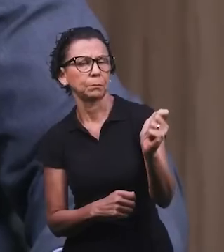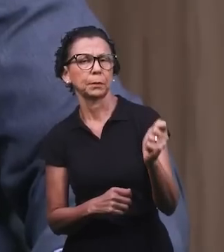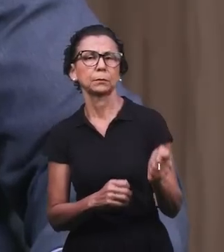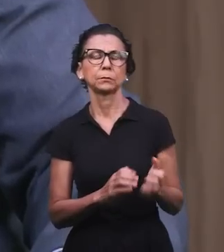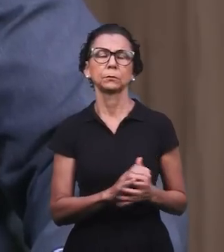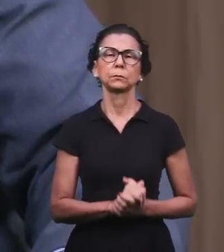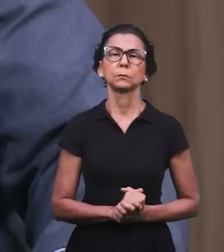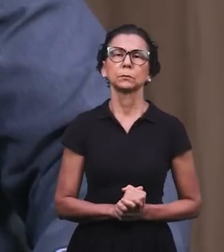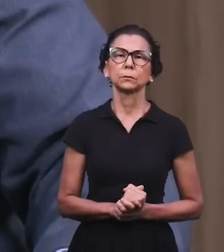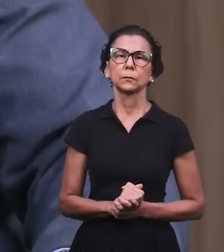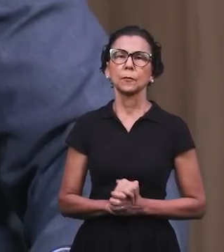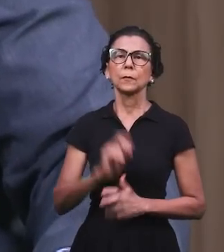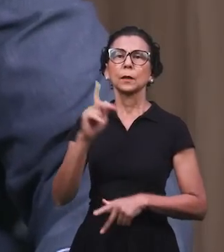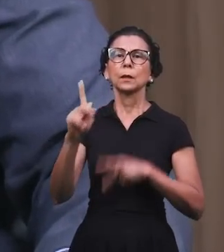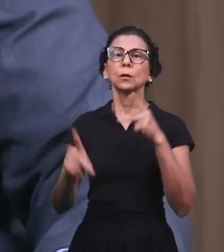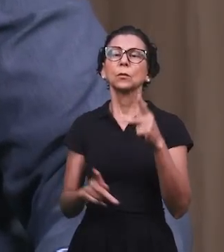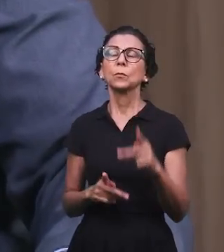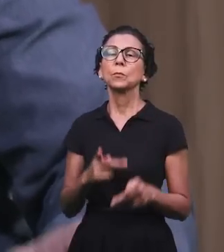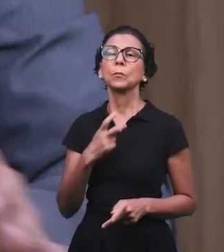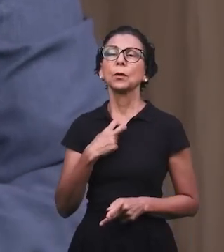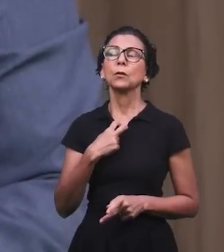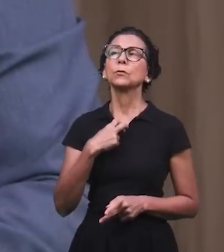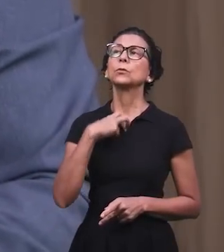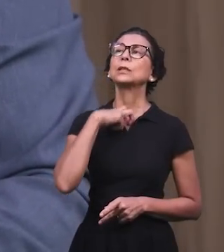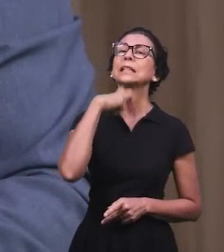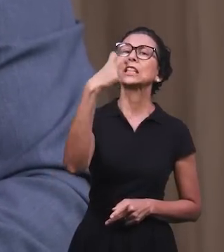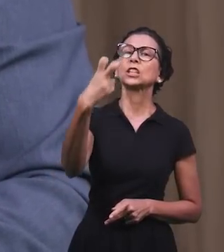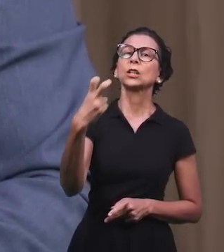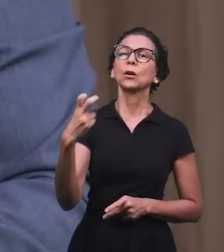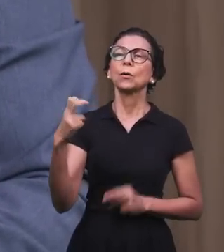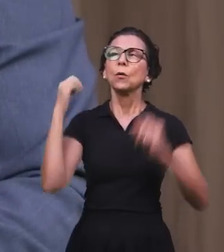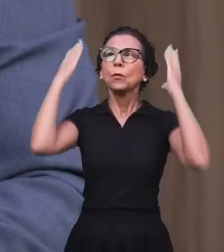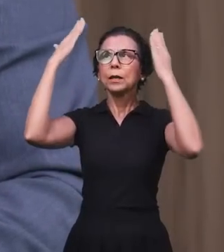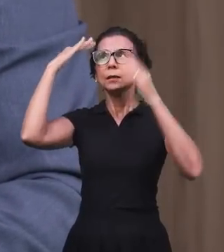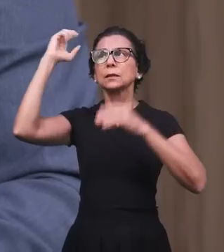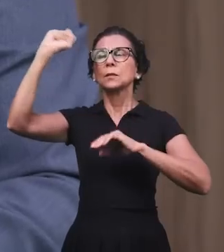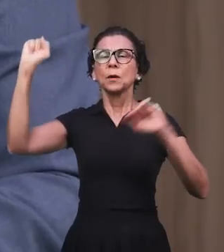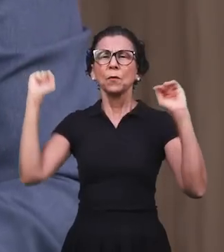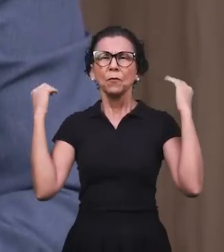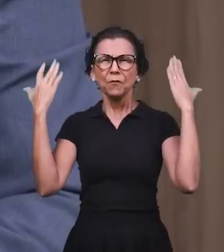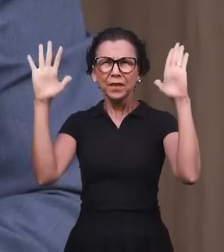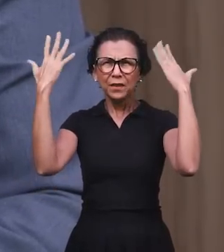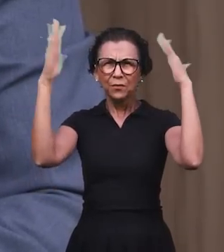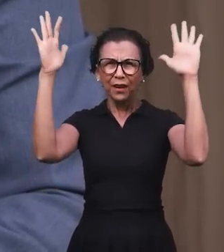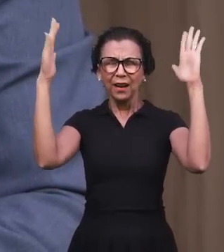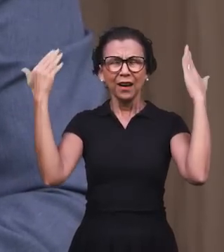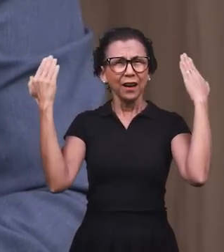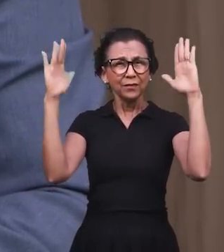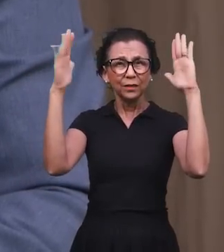estamos colhendo essas experiências. Quantas experiências das pessoas que tiveram acesso às